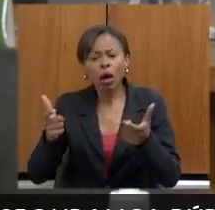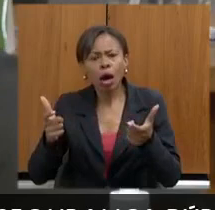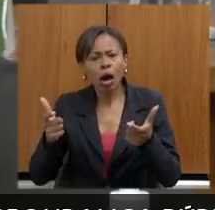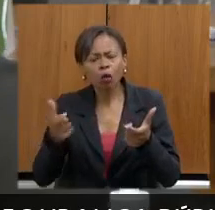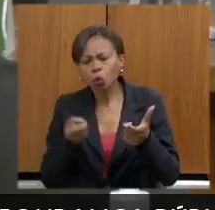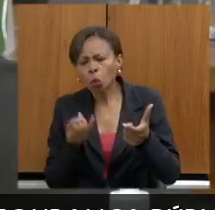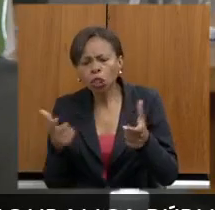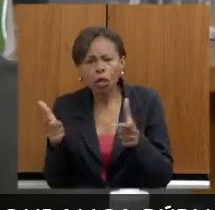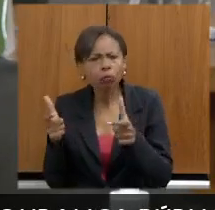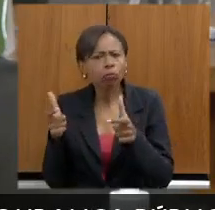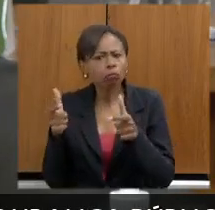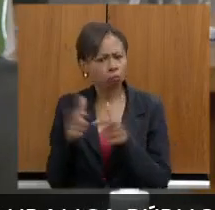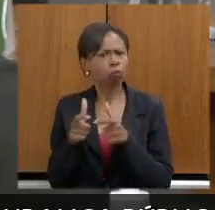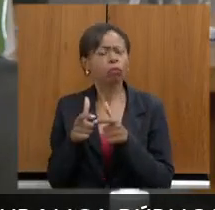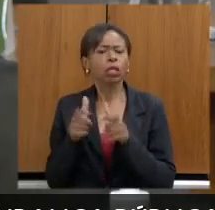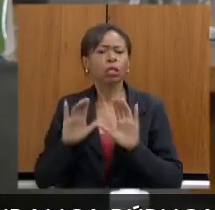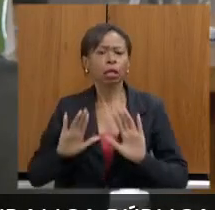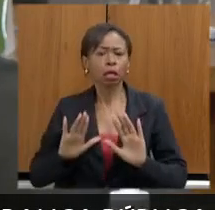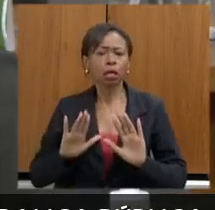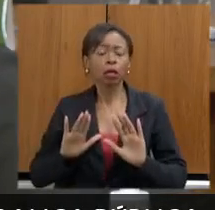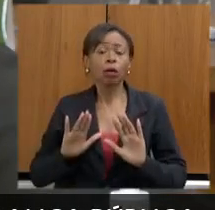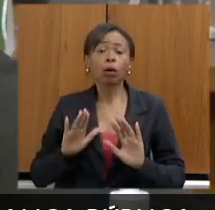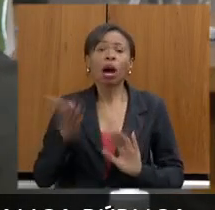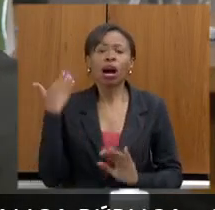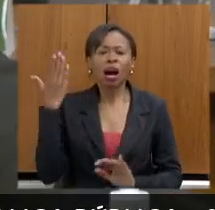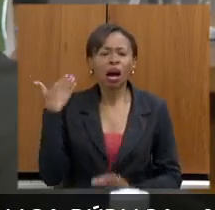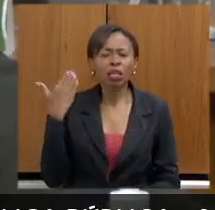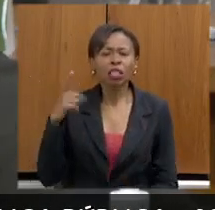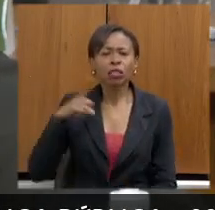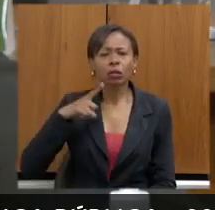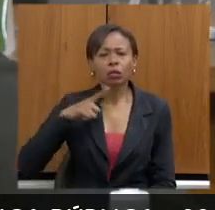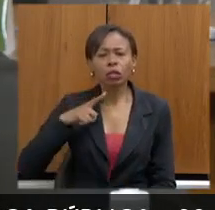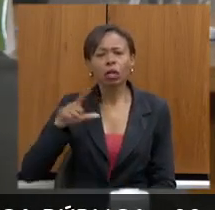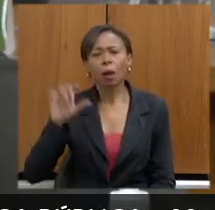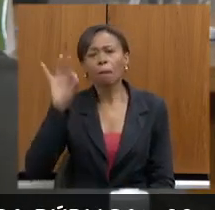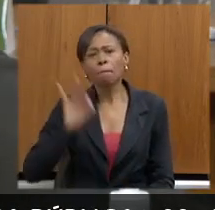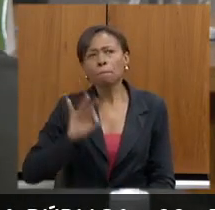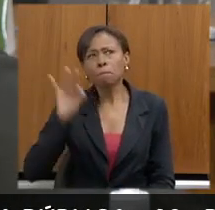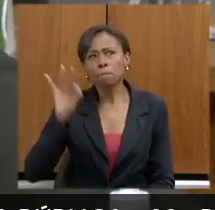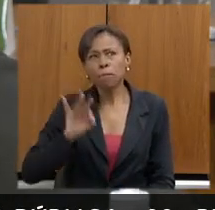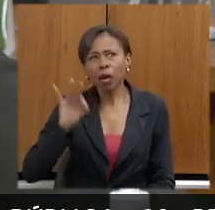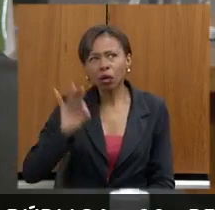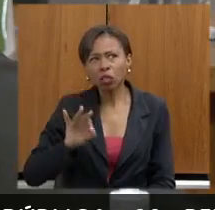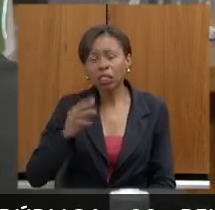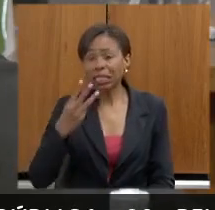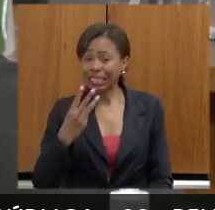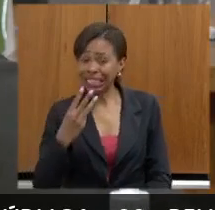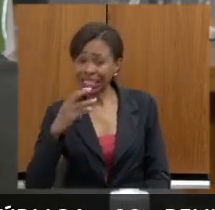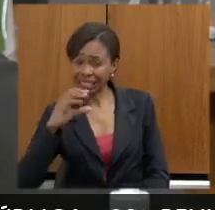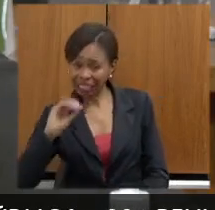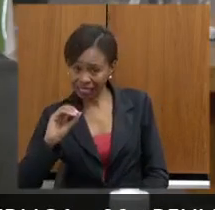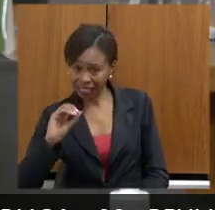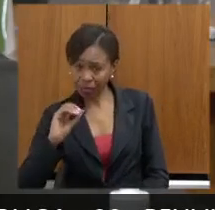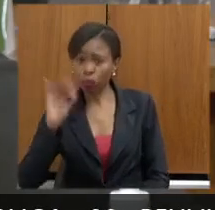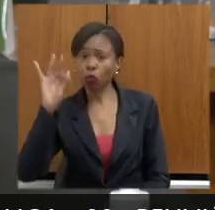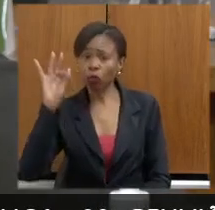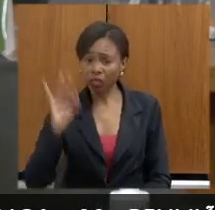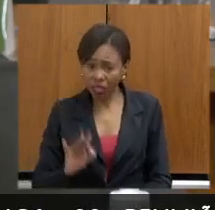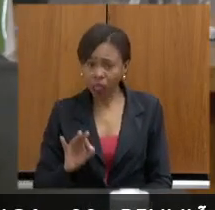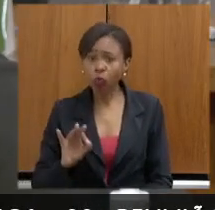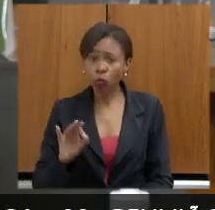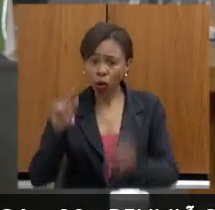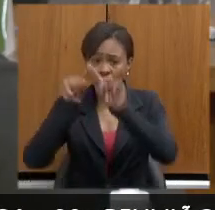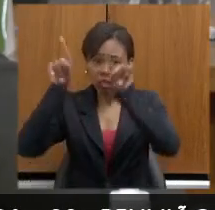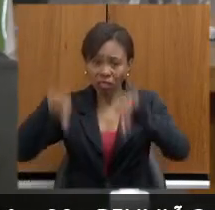a gente tinha a gente chegou a ter um percentual a de trinta por cento de